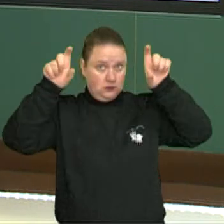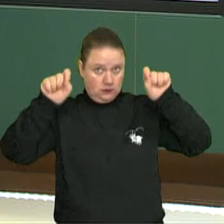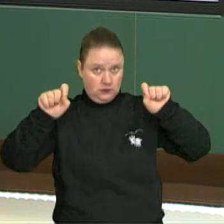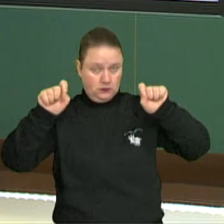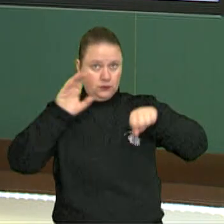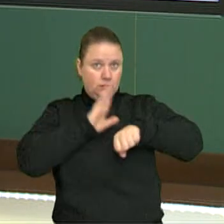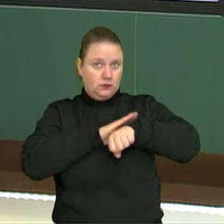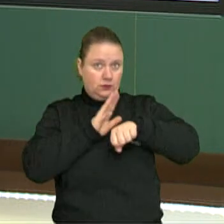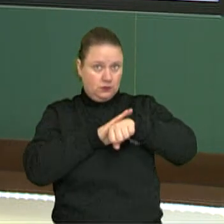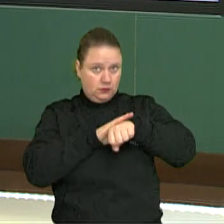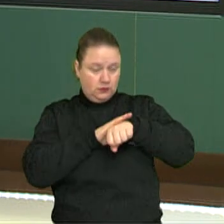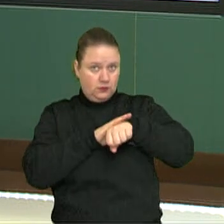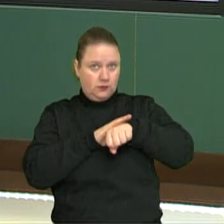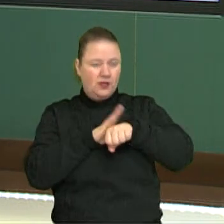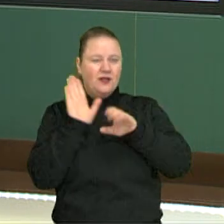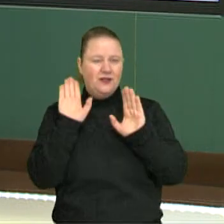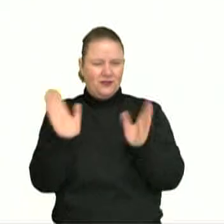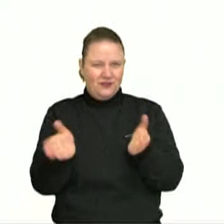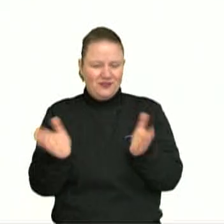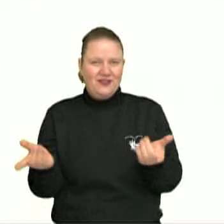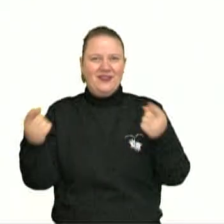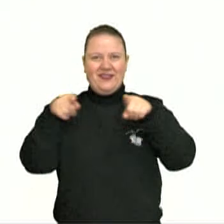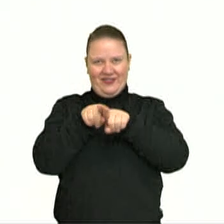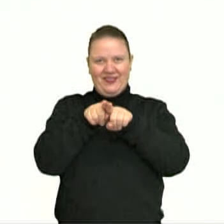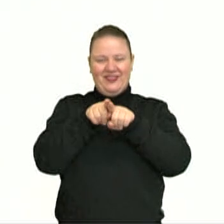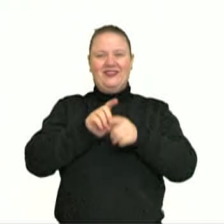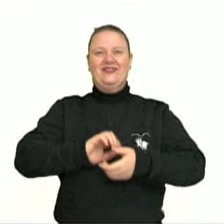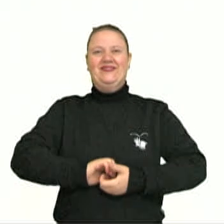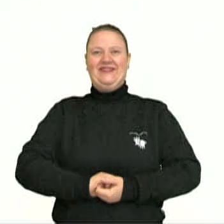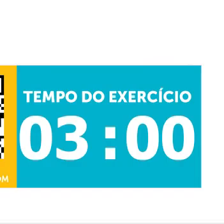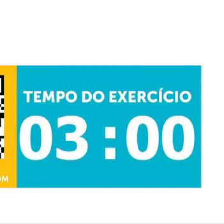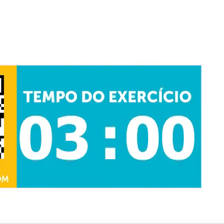vou dar um tempinho para vocês e daqui a pouco a gente volta para responder essa questão.